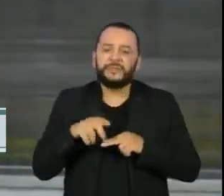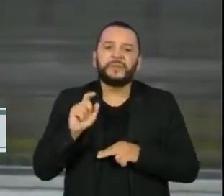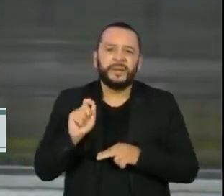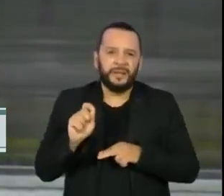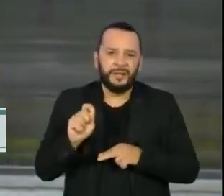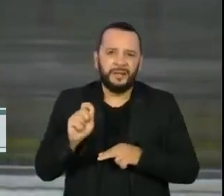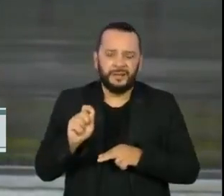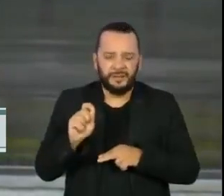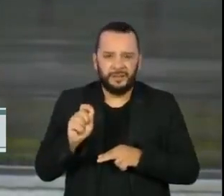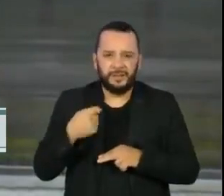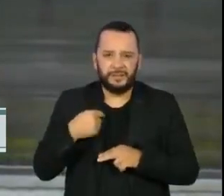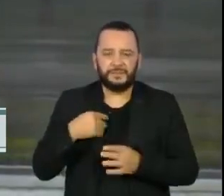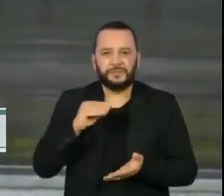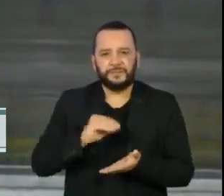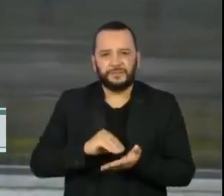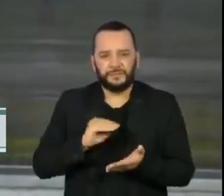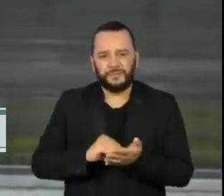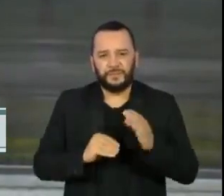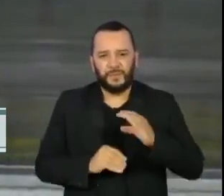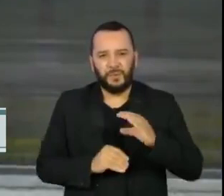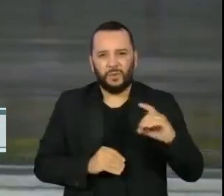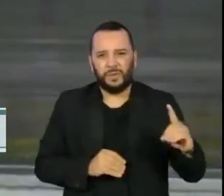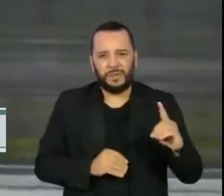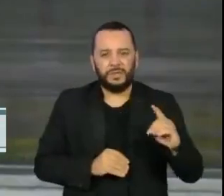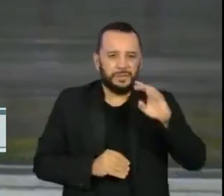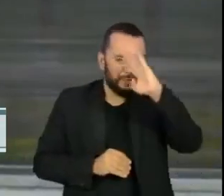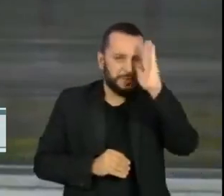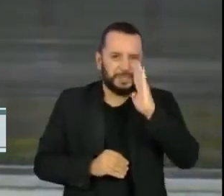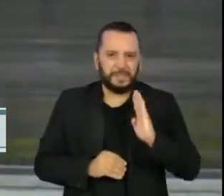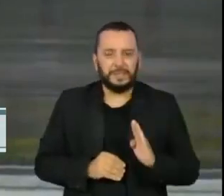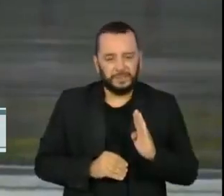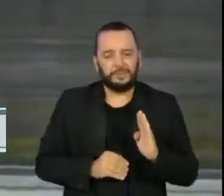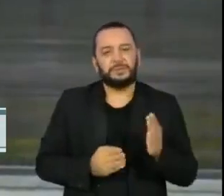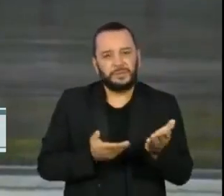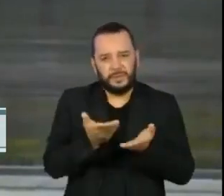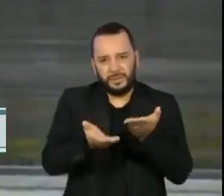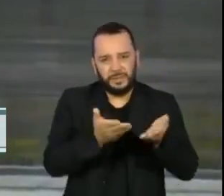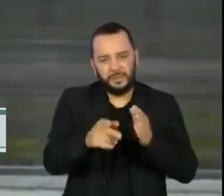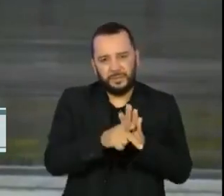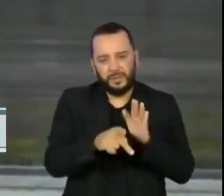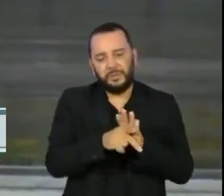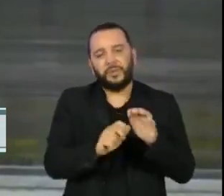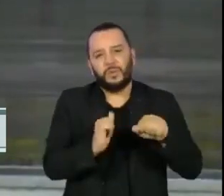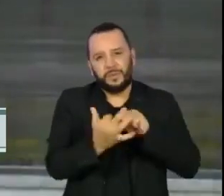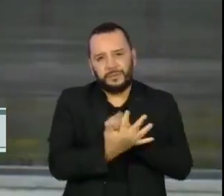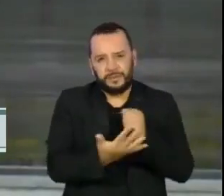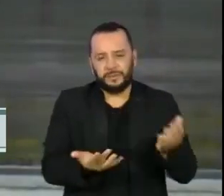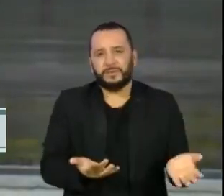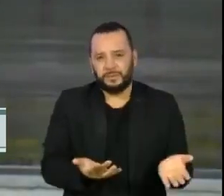Primeiro, a falta de uma coordenação nacional no combate ao vírus.